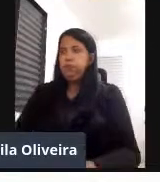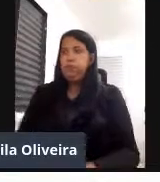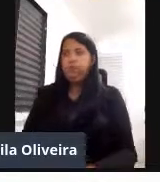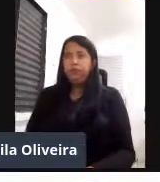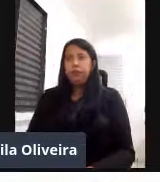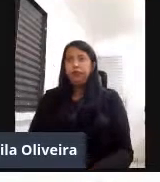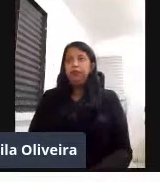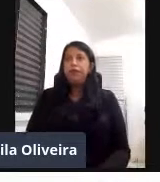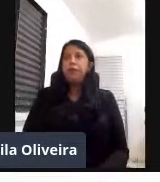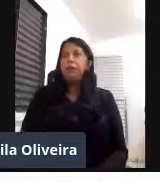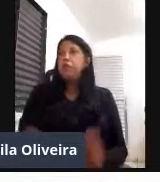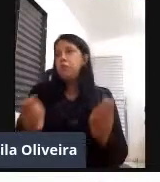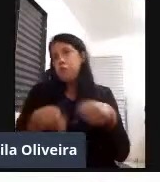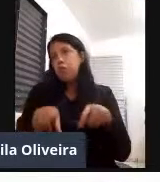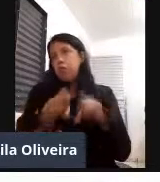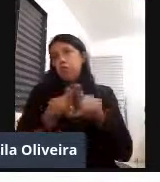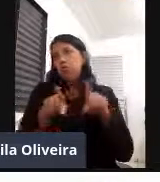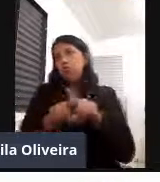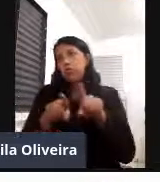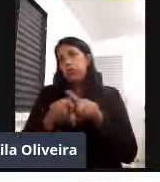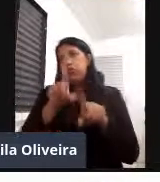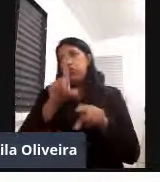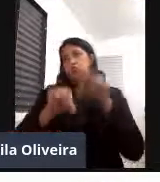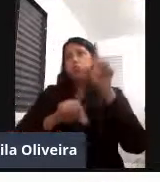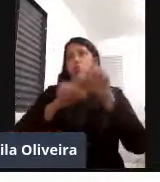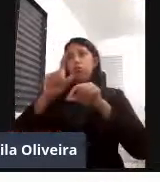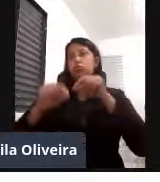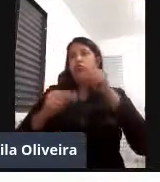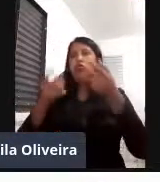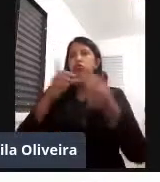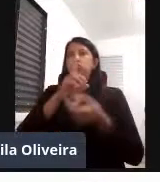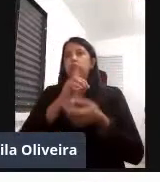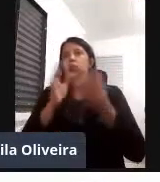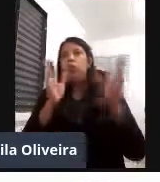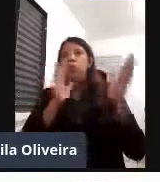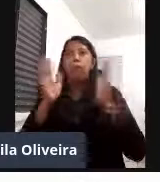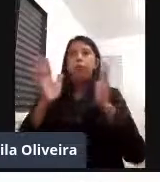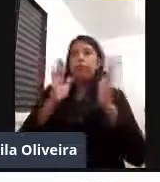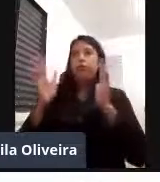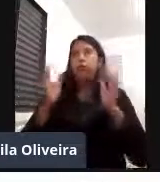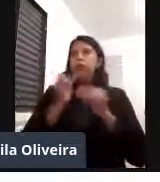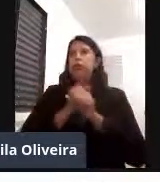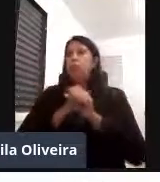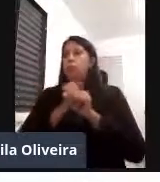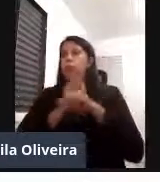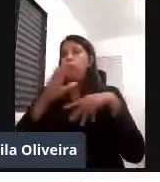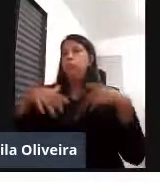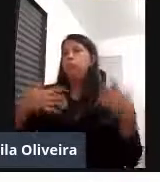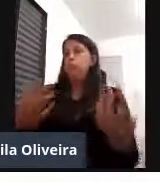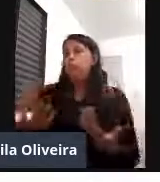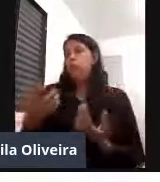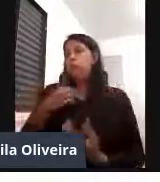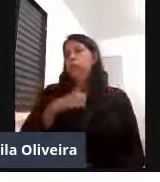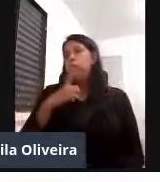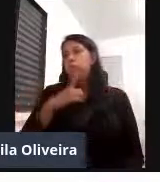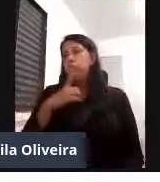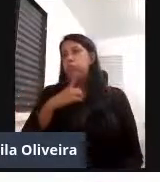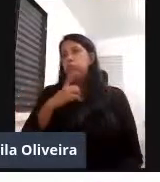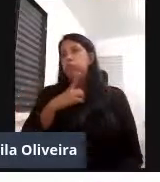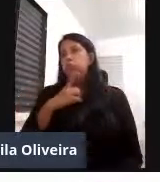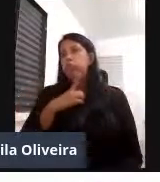data. Tá aqui, ó, 256. Então, ele traz patentes e citações, traz em outros